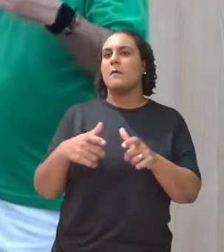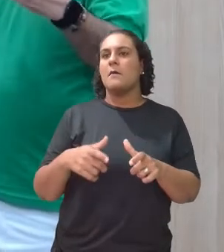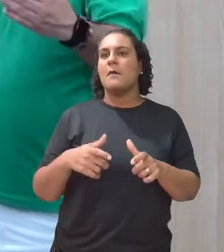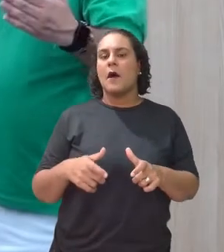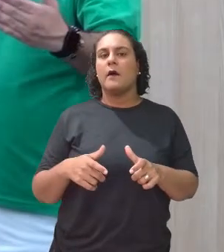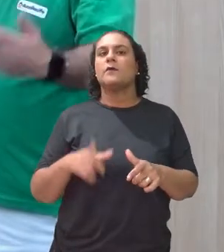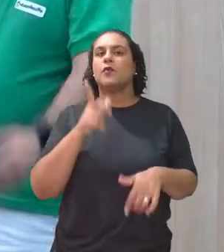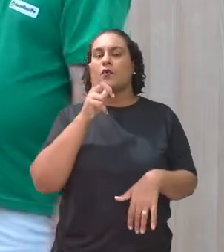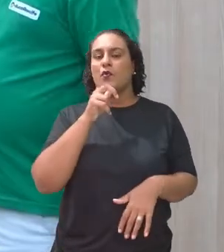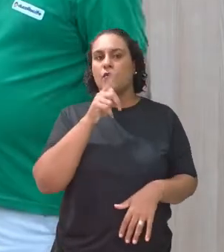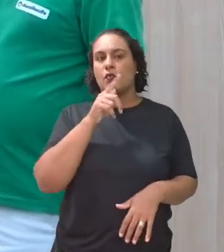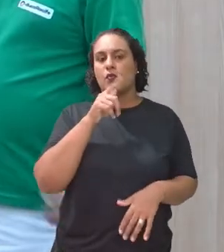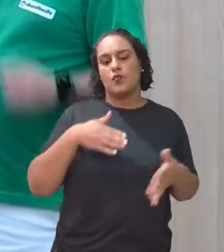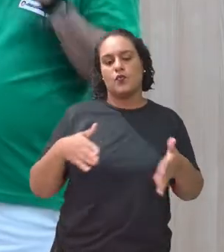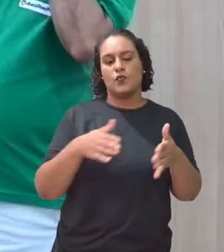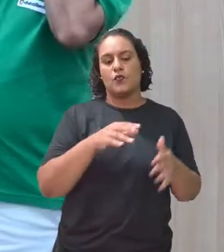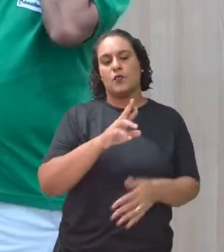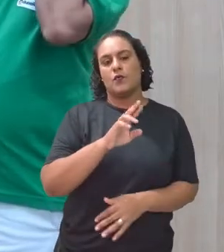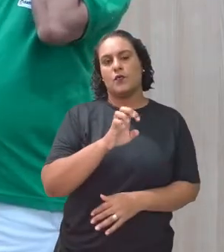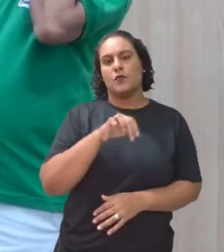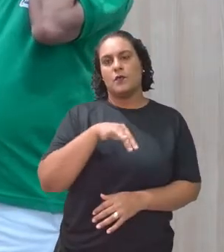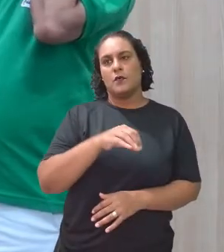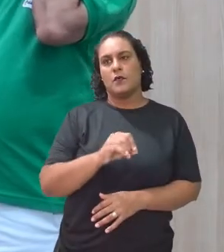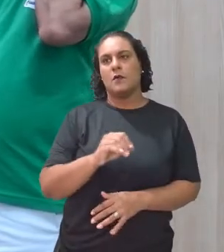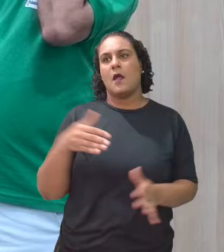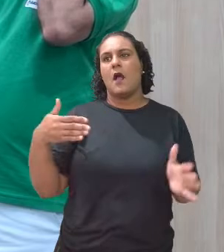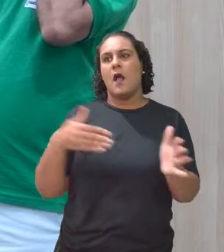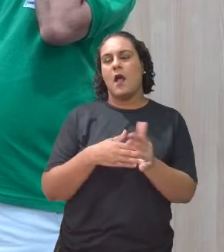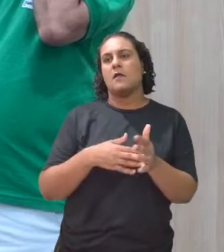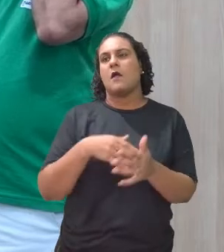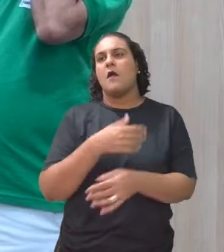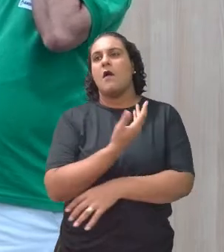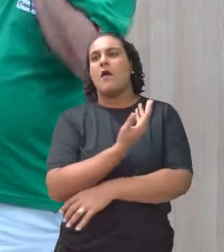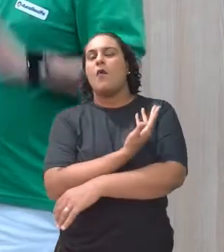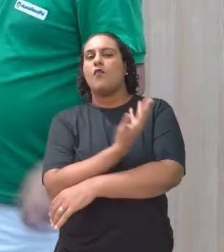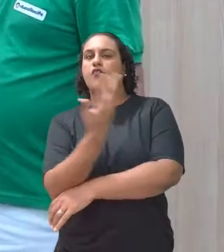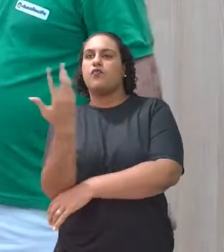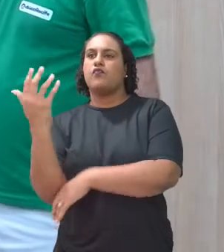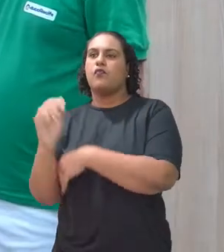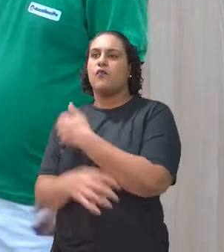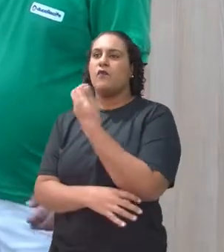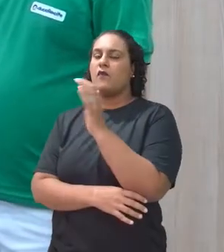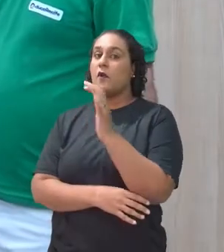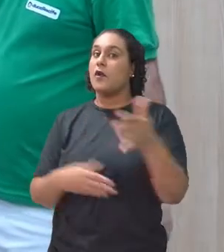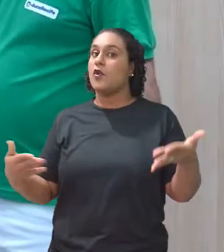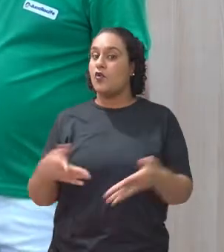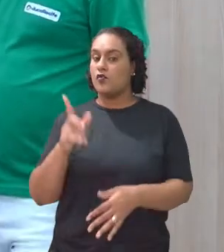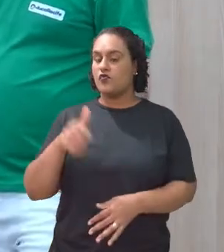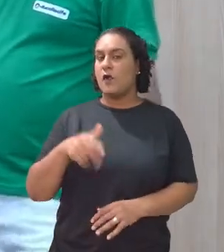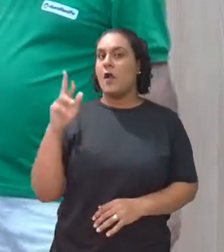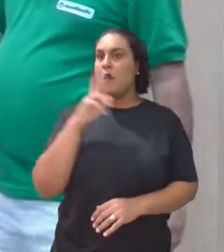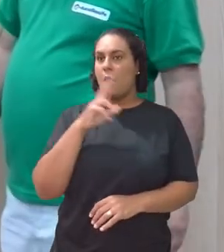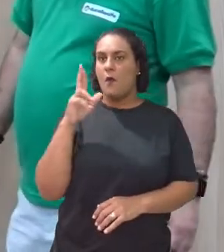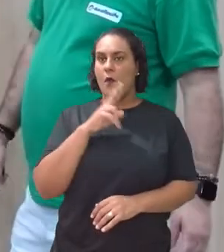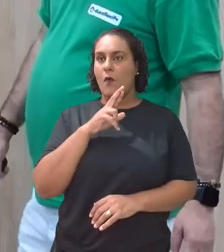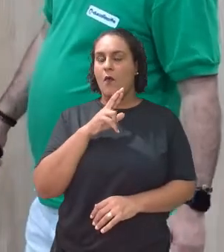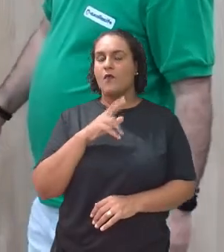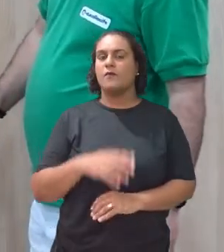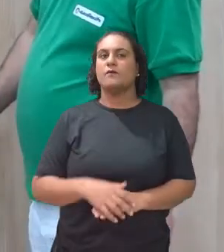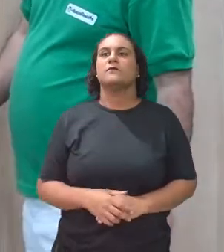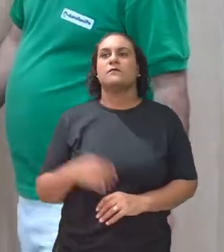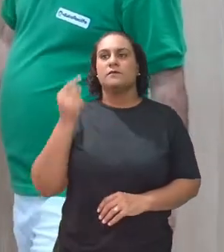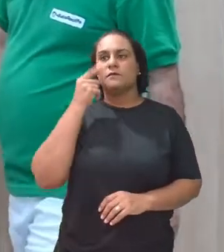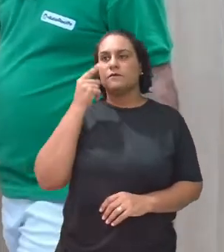rio Reno às florestas e estepes do que hoje é a Rússia, ok? Então, aqui,